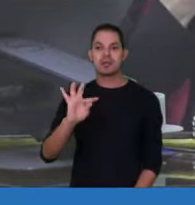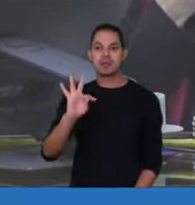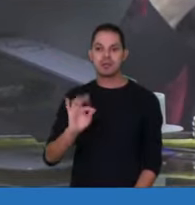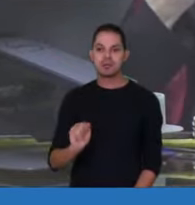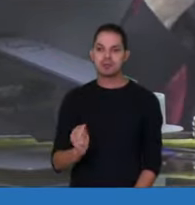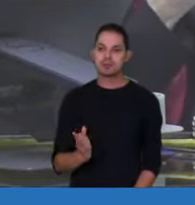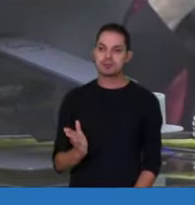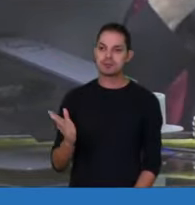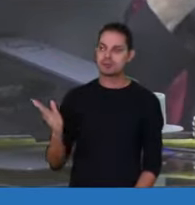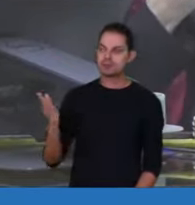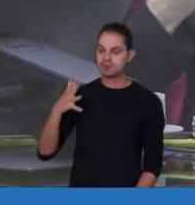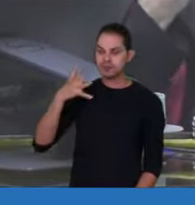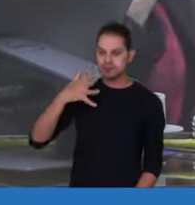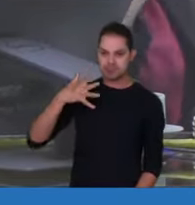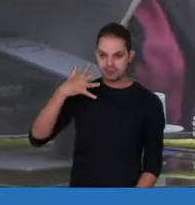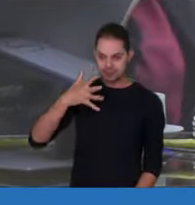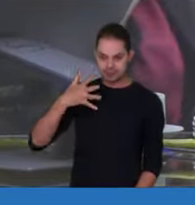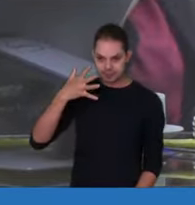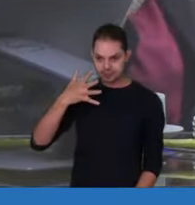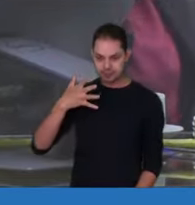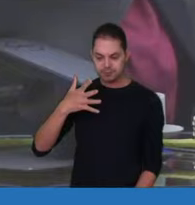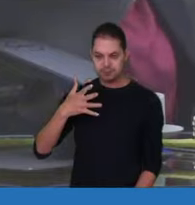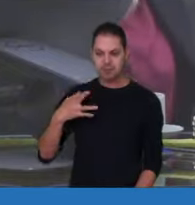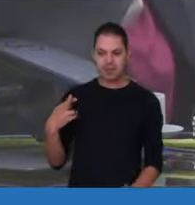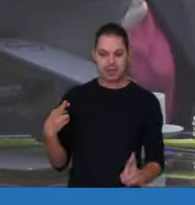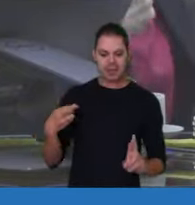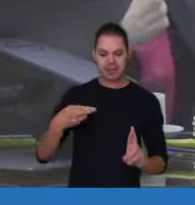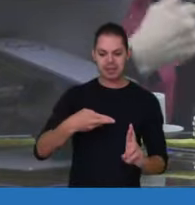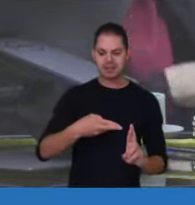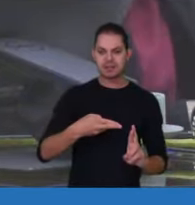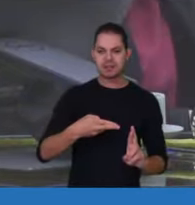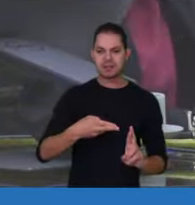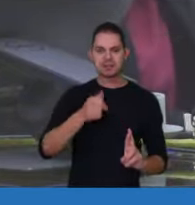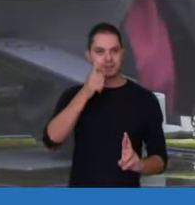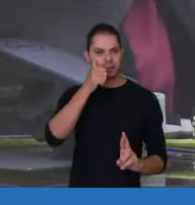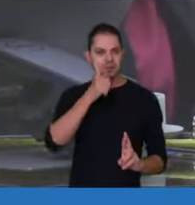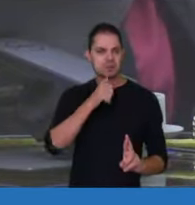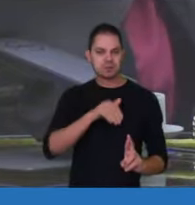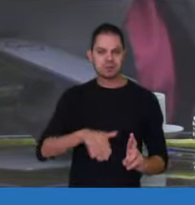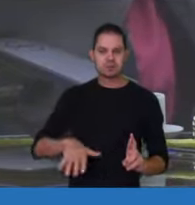da Silva, e por ser referência para tantas de nós.